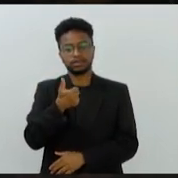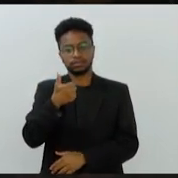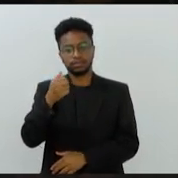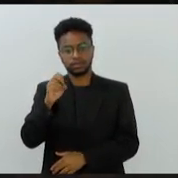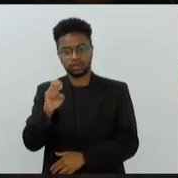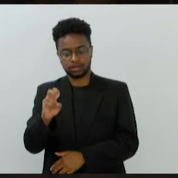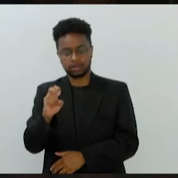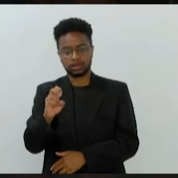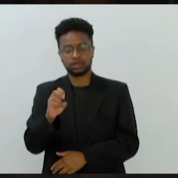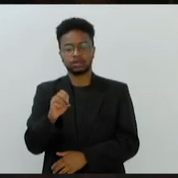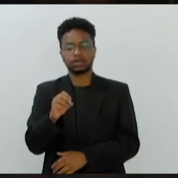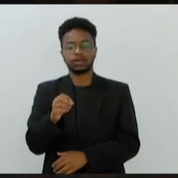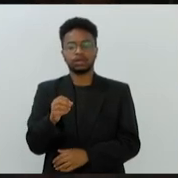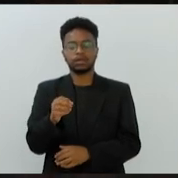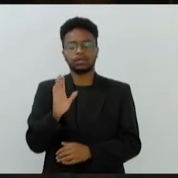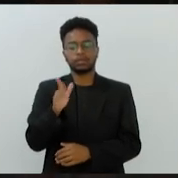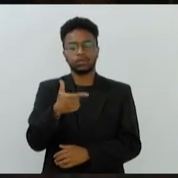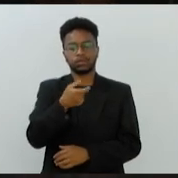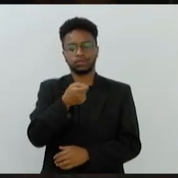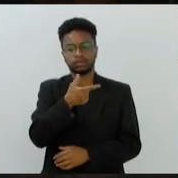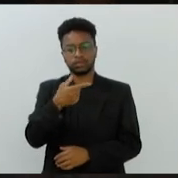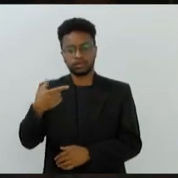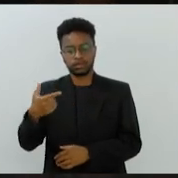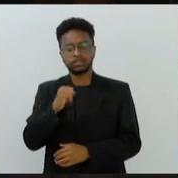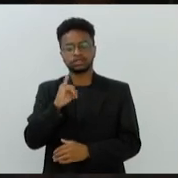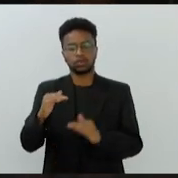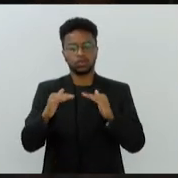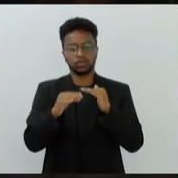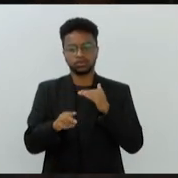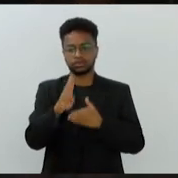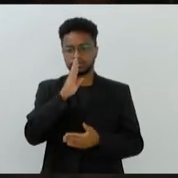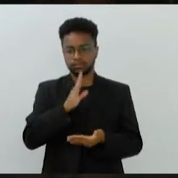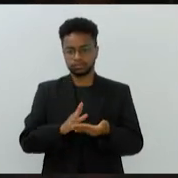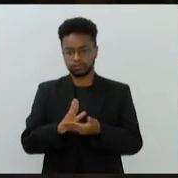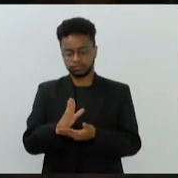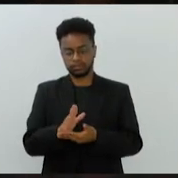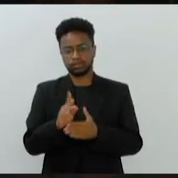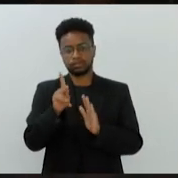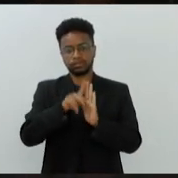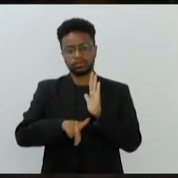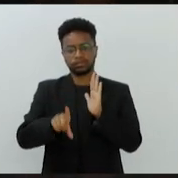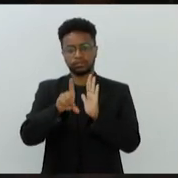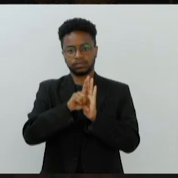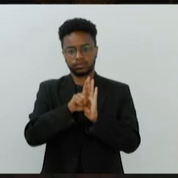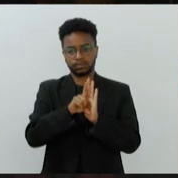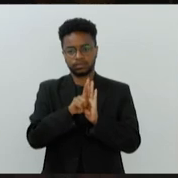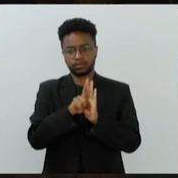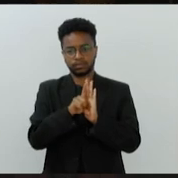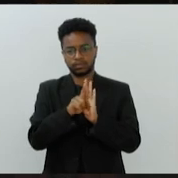22, deputado Mink, os senhores que aprovam, permaneçam como estão, aprovado. Projeto de lei